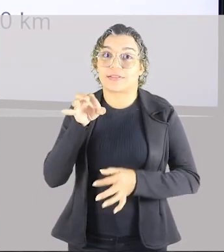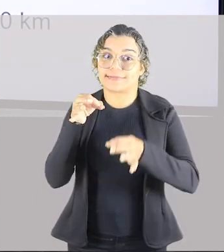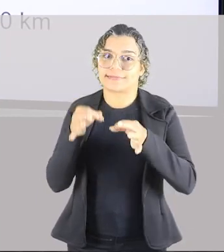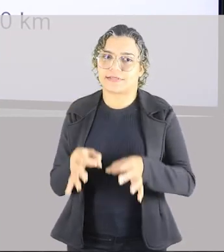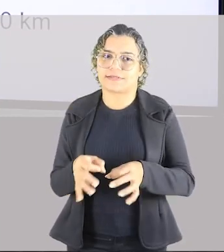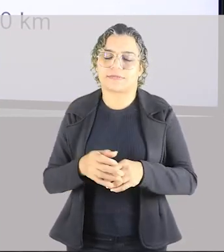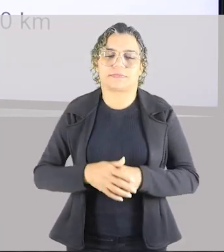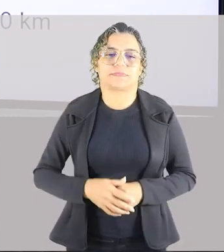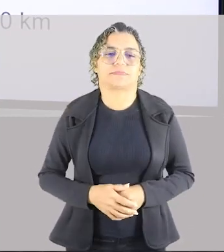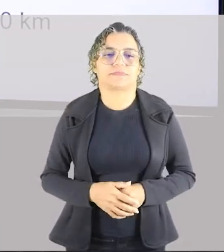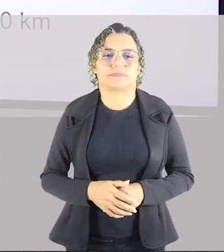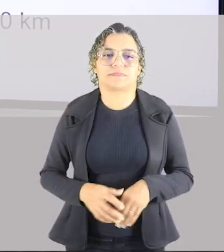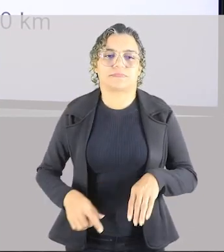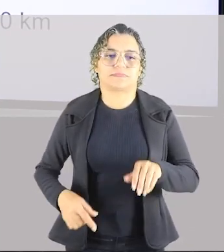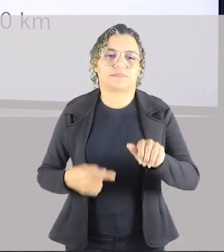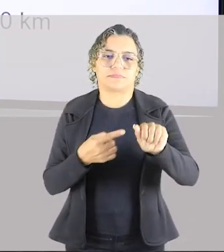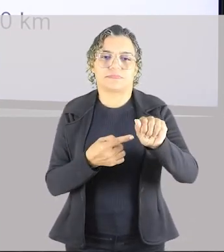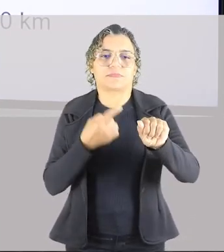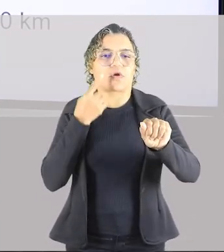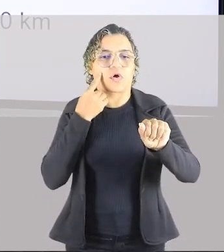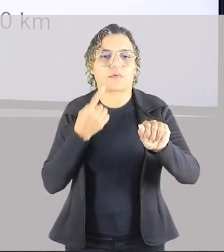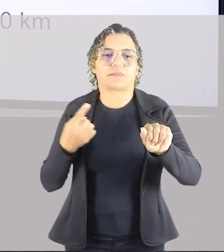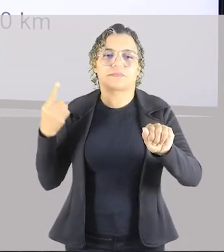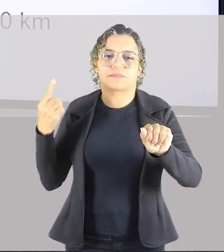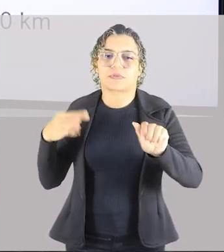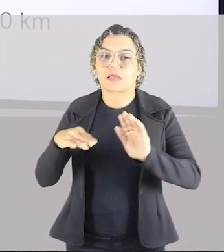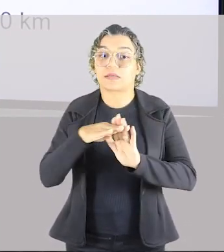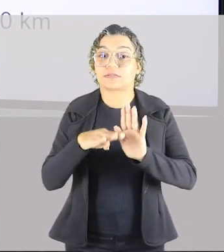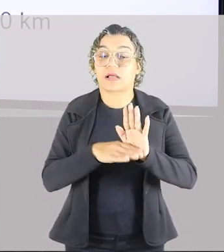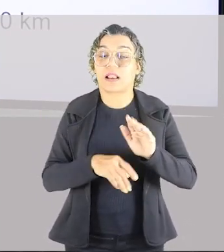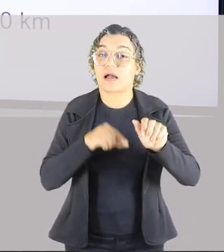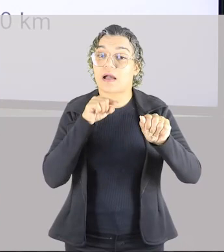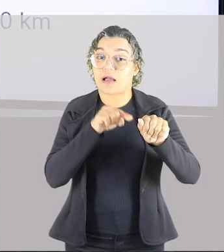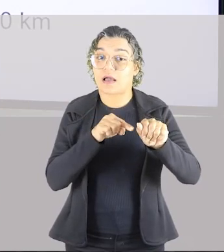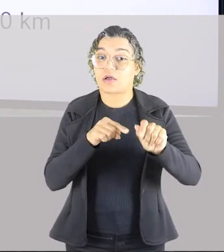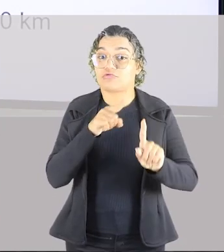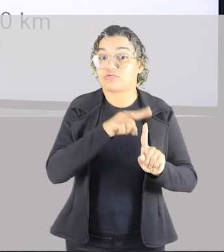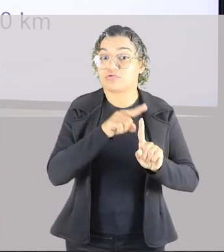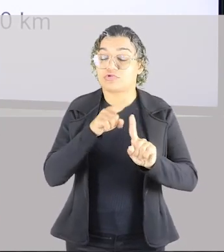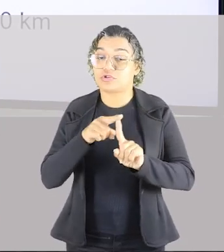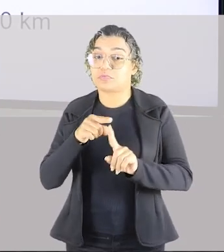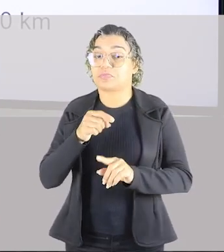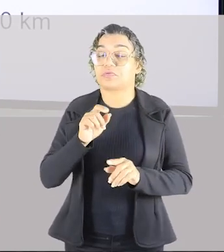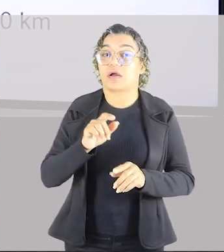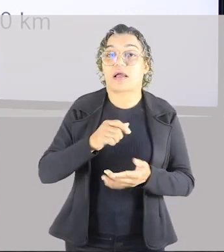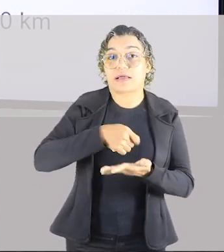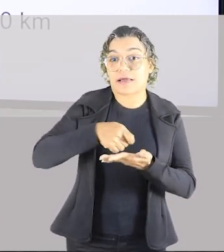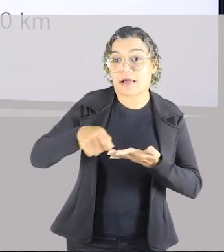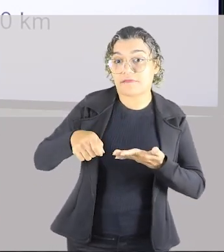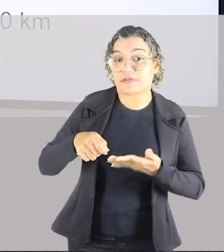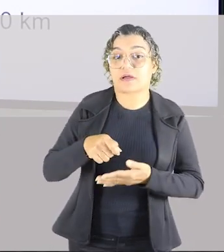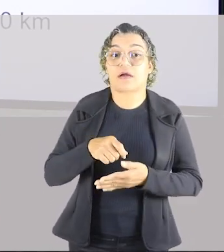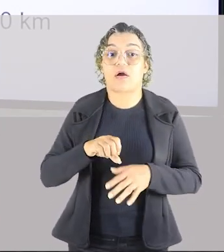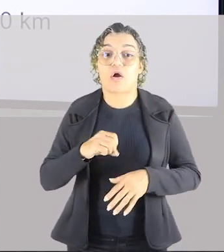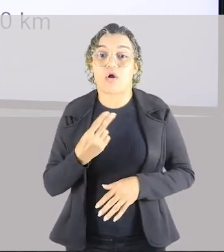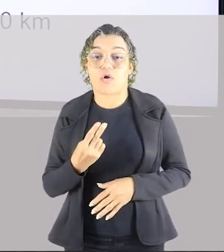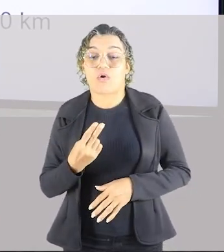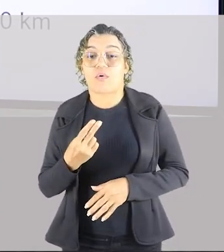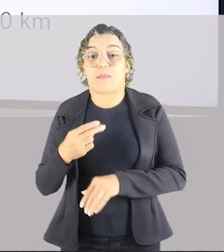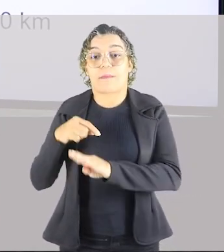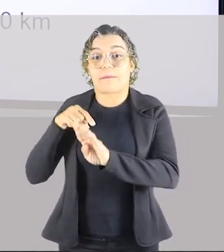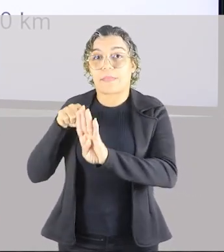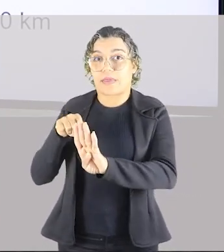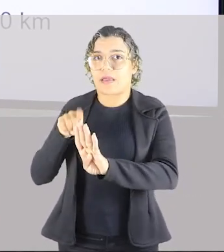correta. Letra A. A escala A é do tipo gráfica e a escala B é do